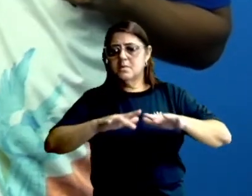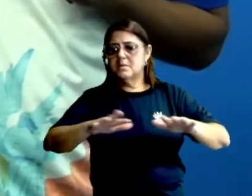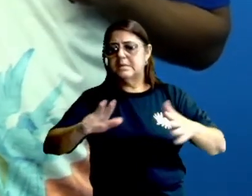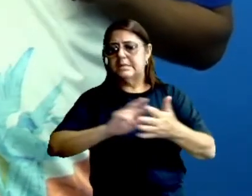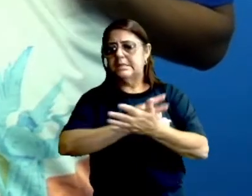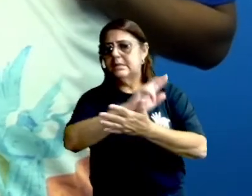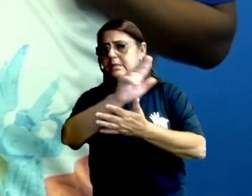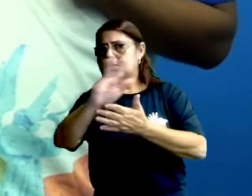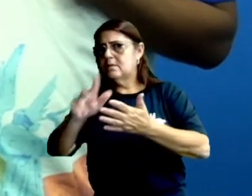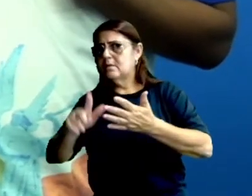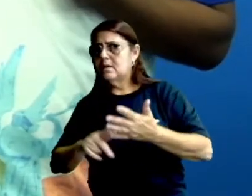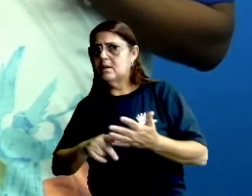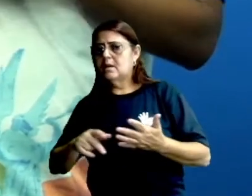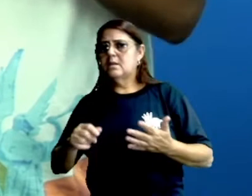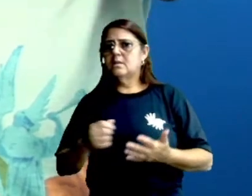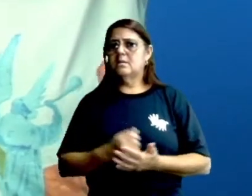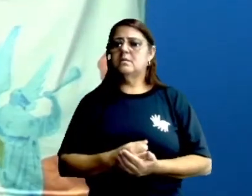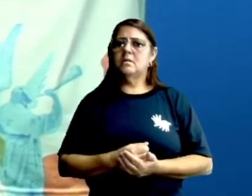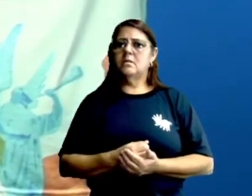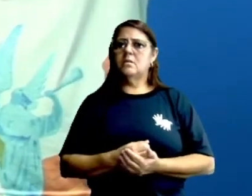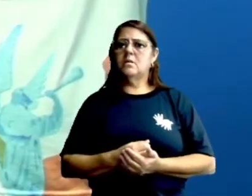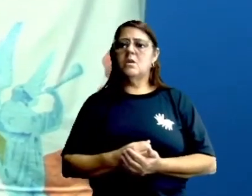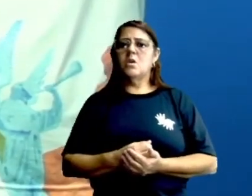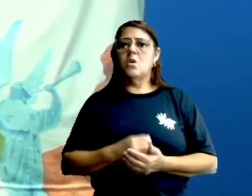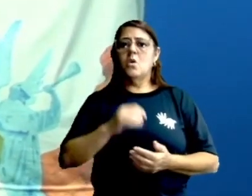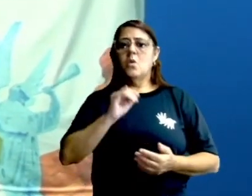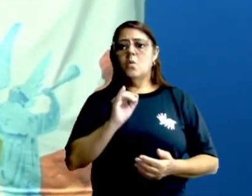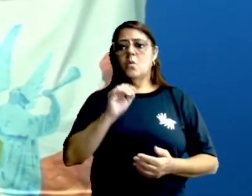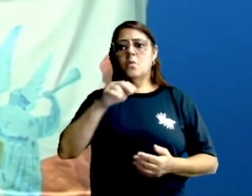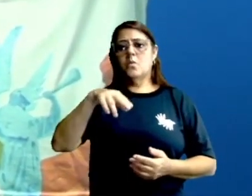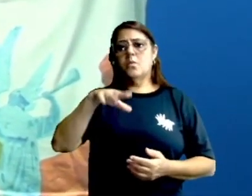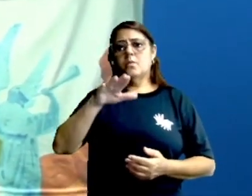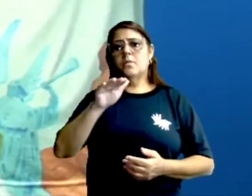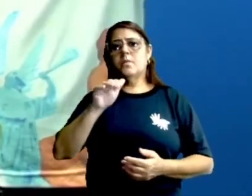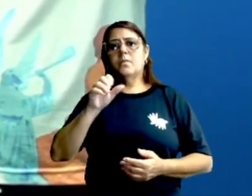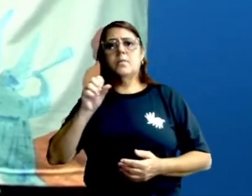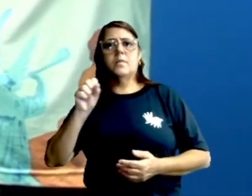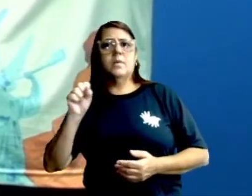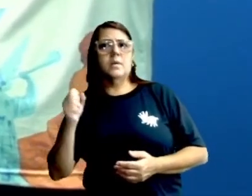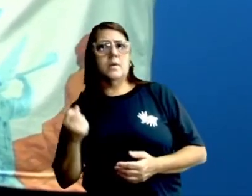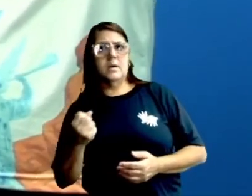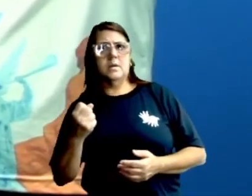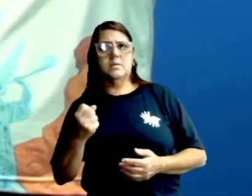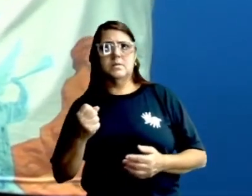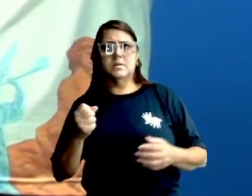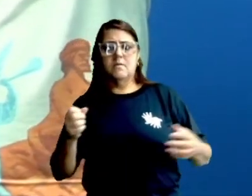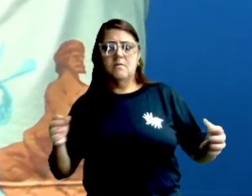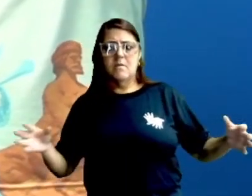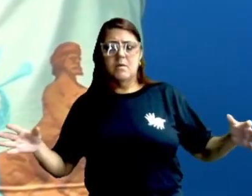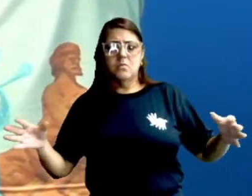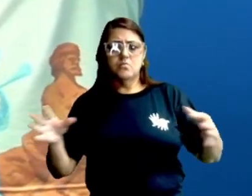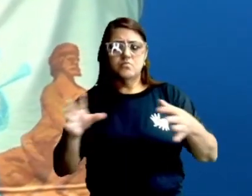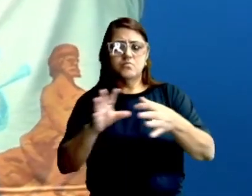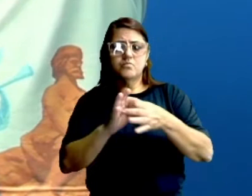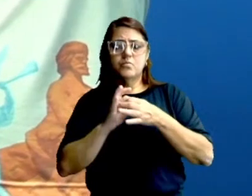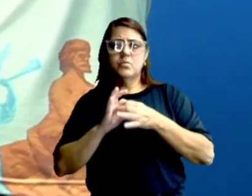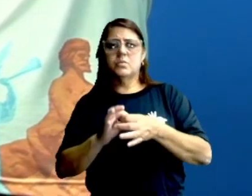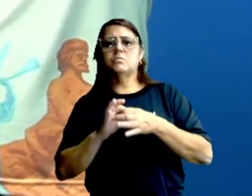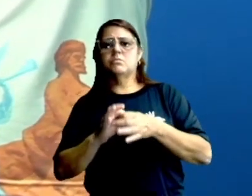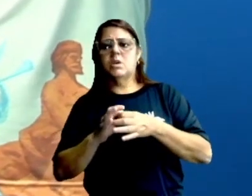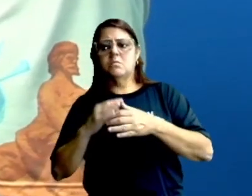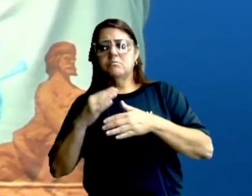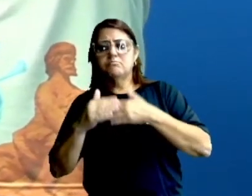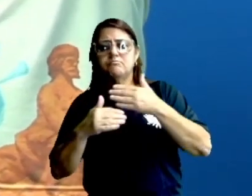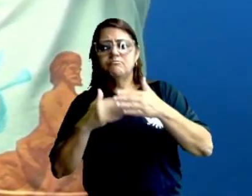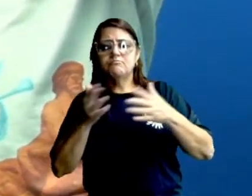reinos que existia nessa região e que os incas, com seu poder bélico, vai unificar esses reinos. E aí